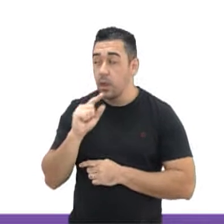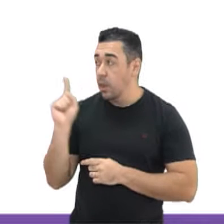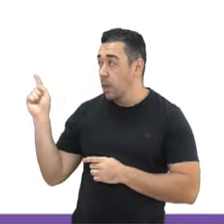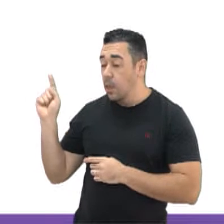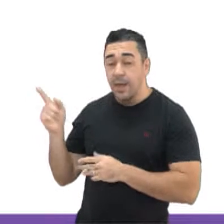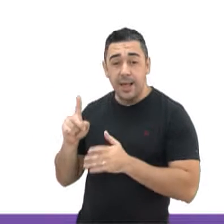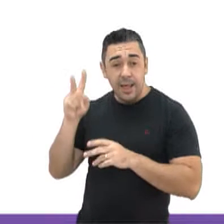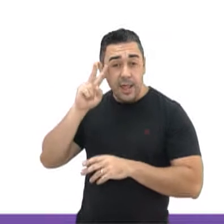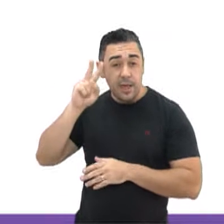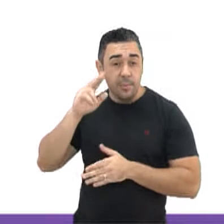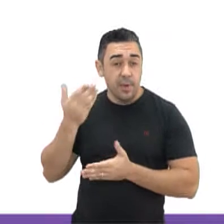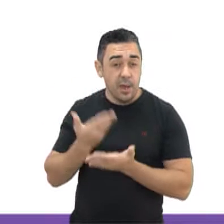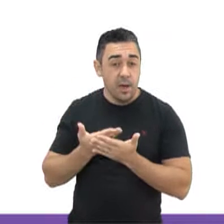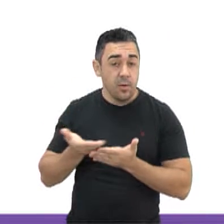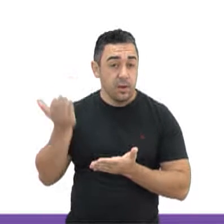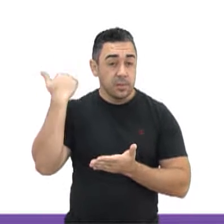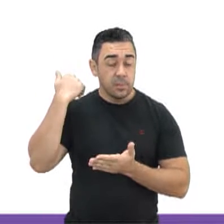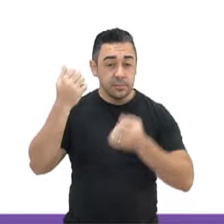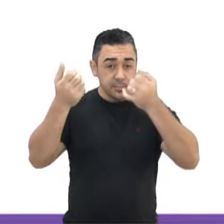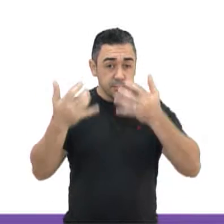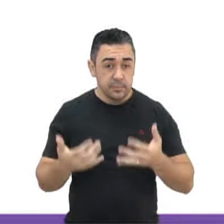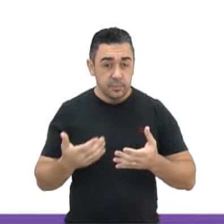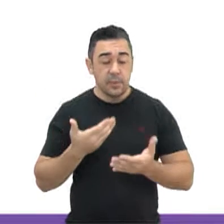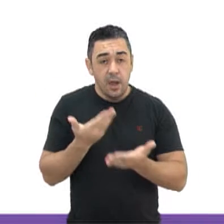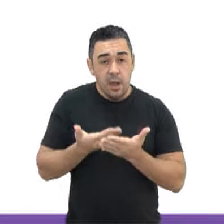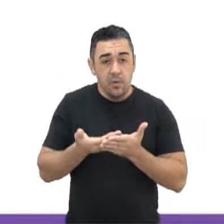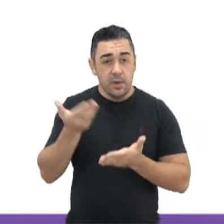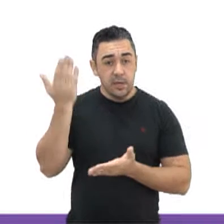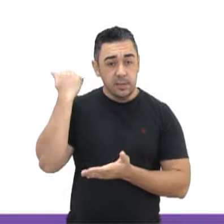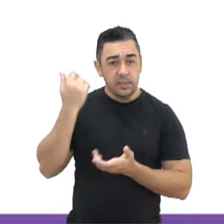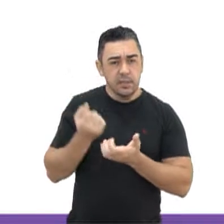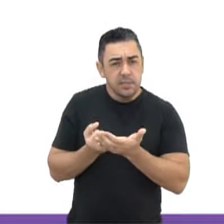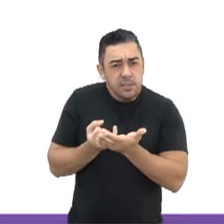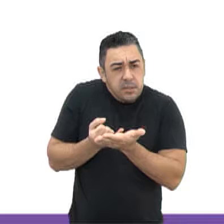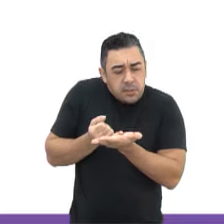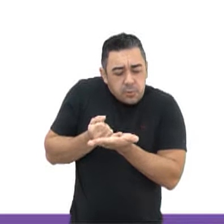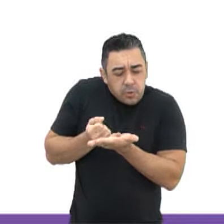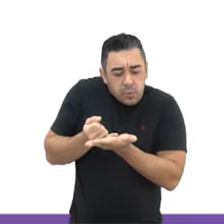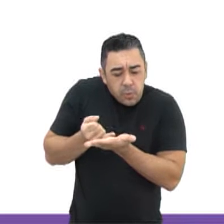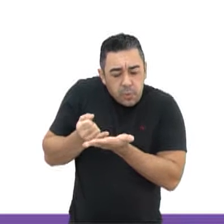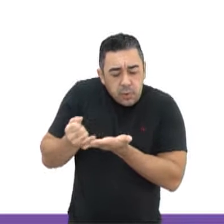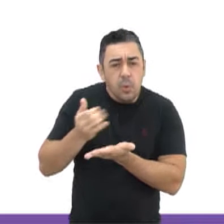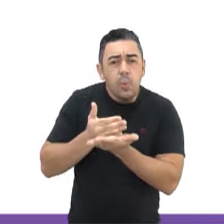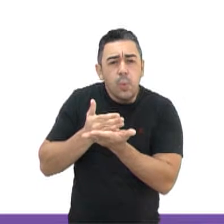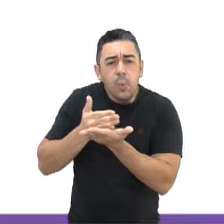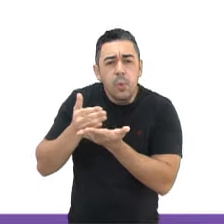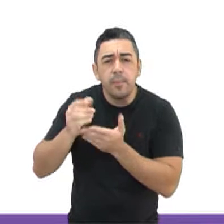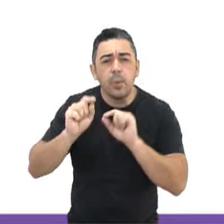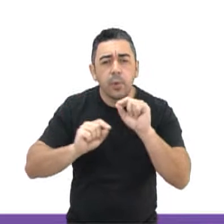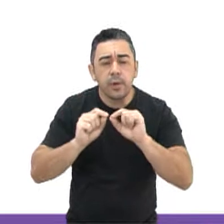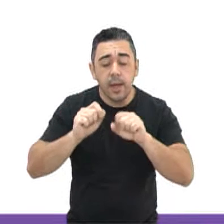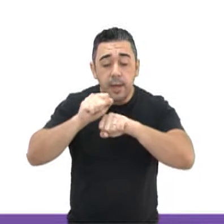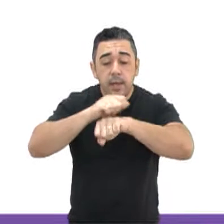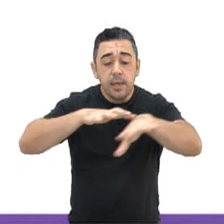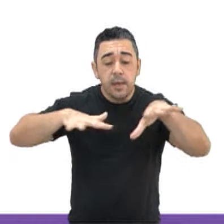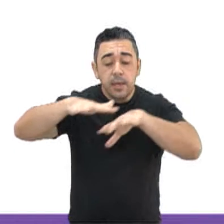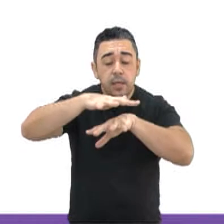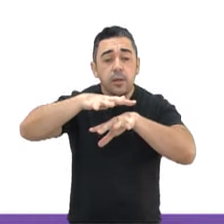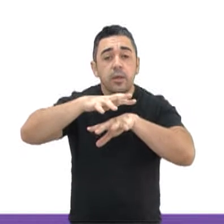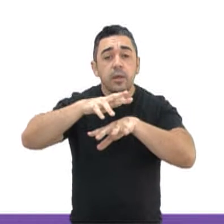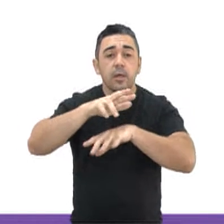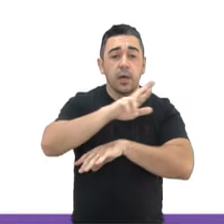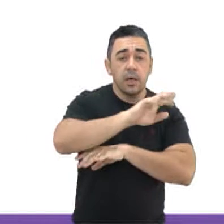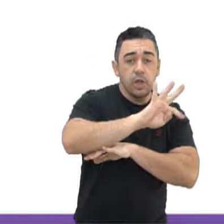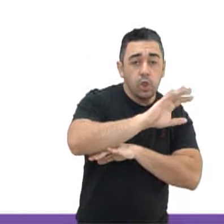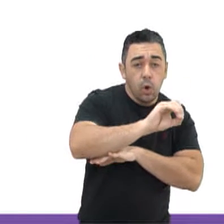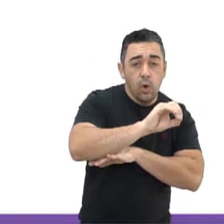viu nas aulas anteriores. Então, nas aulas anteriores, fizemos uma introdução ao que vem a ser ritos e rituais, diferenciando